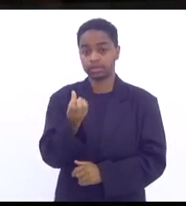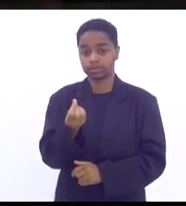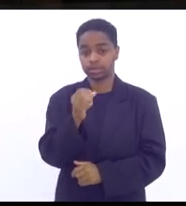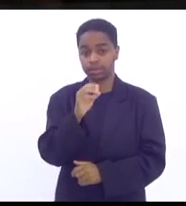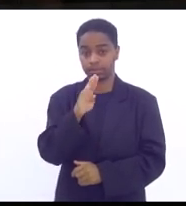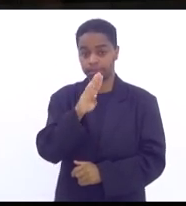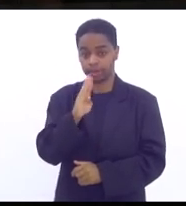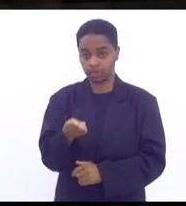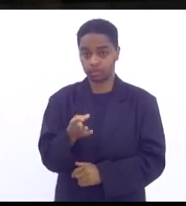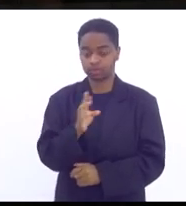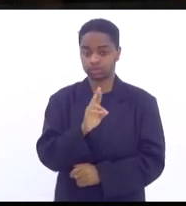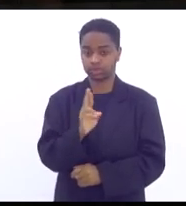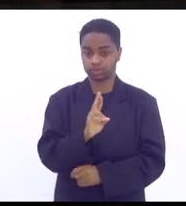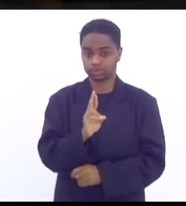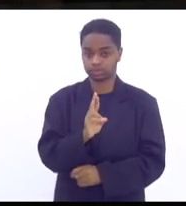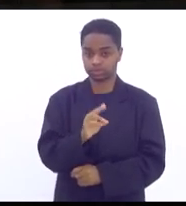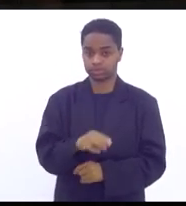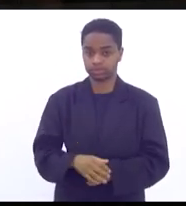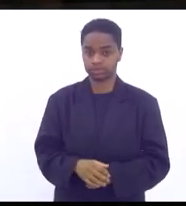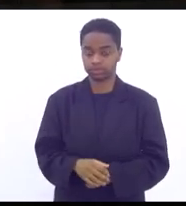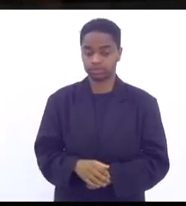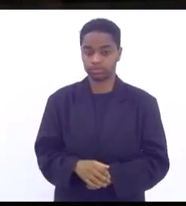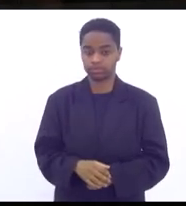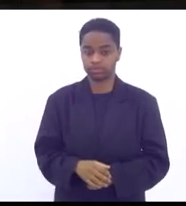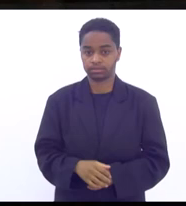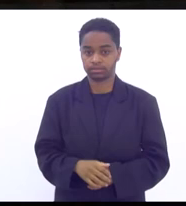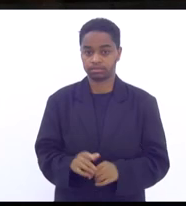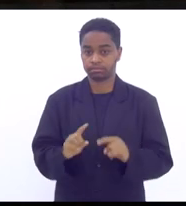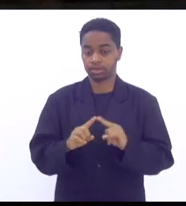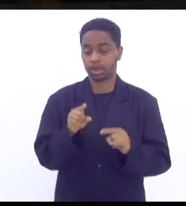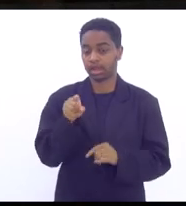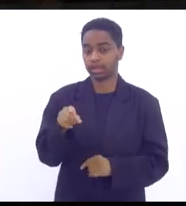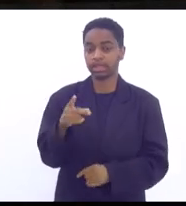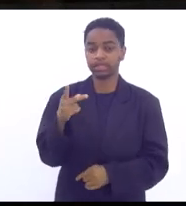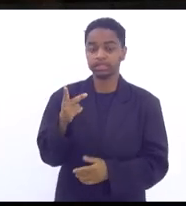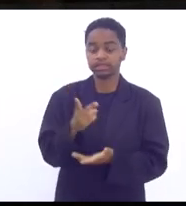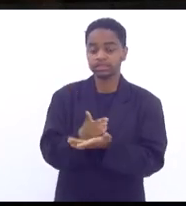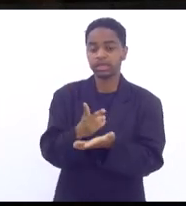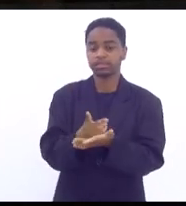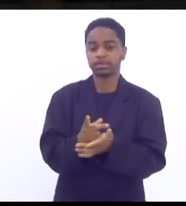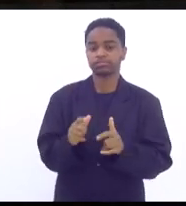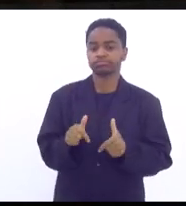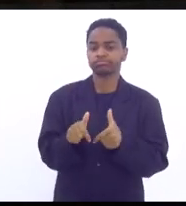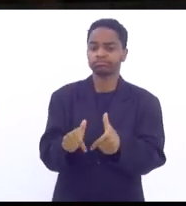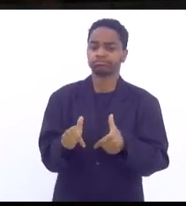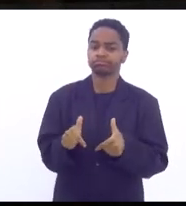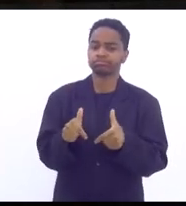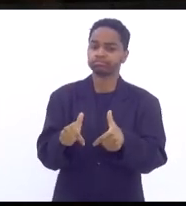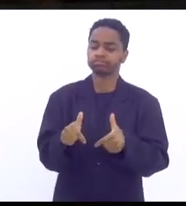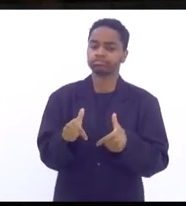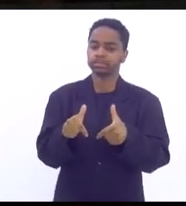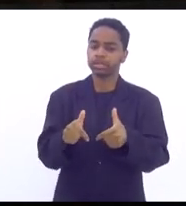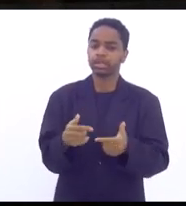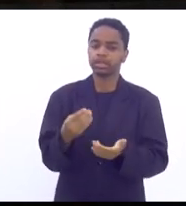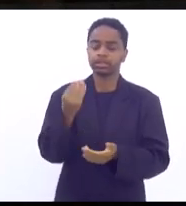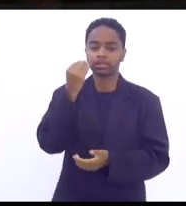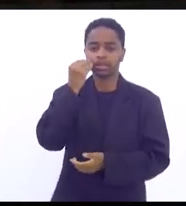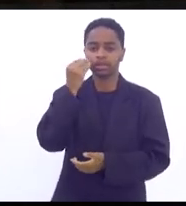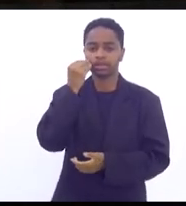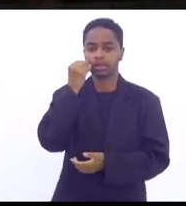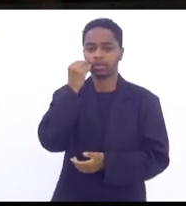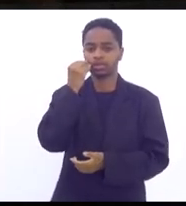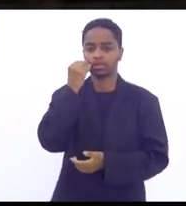de reais. E ele sempre foi um procurador muito ativo no sentido de fortalecer e